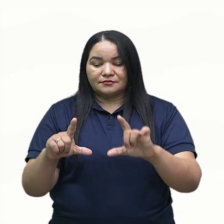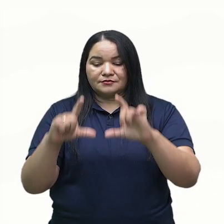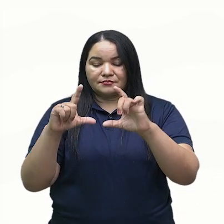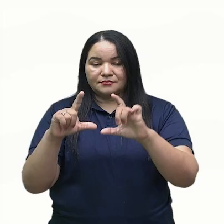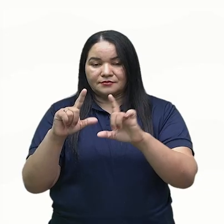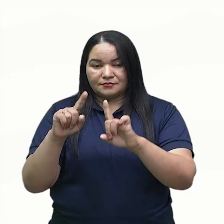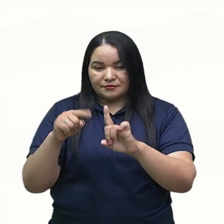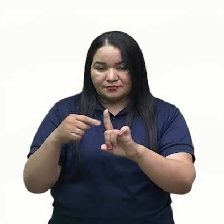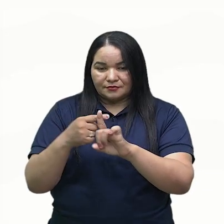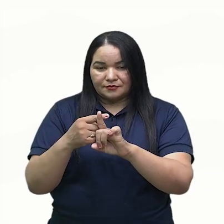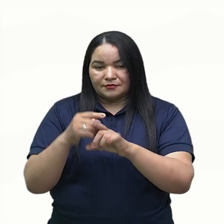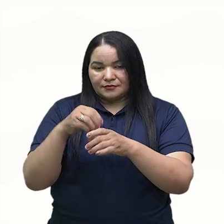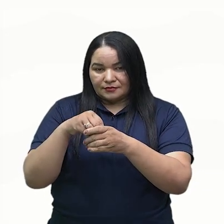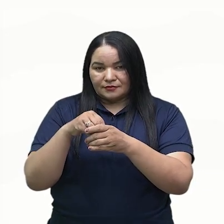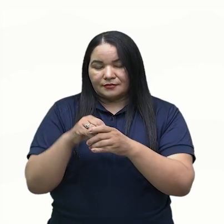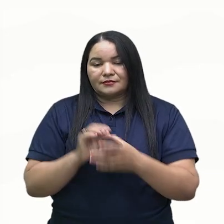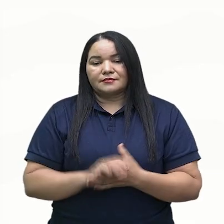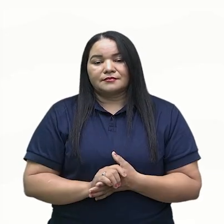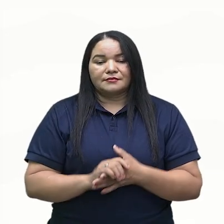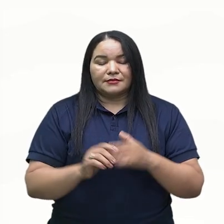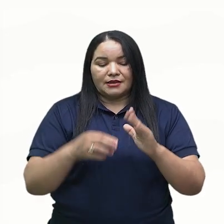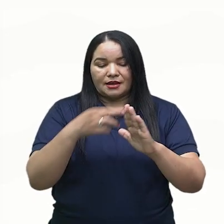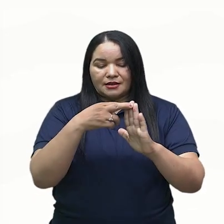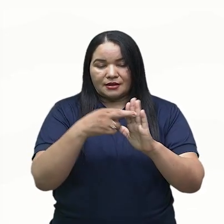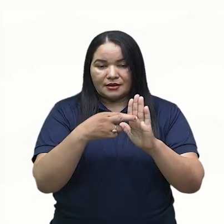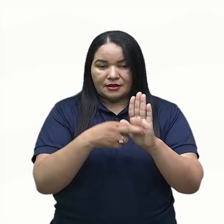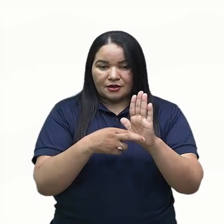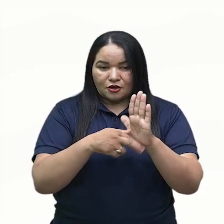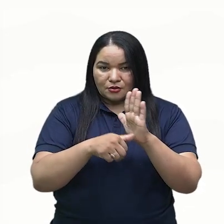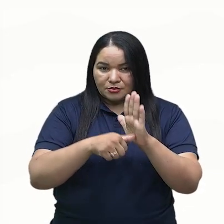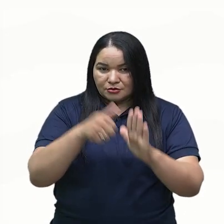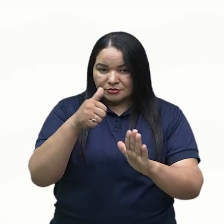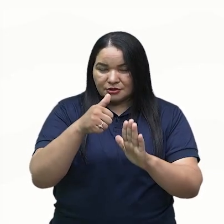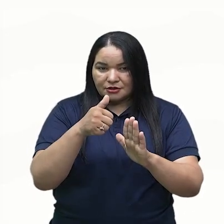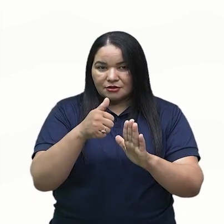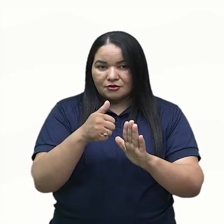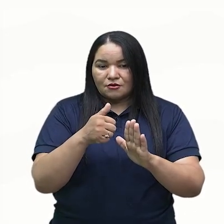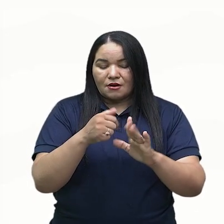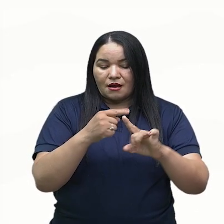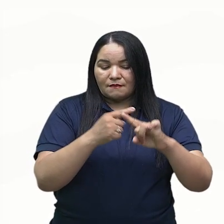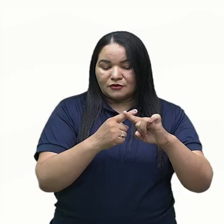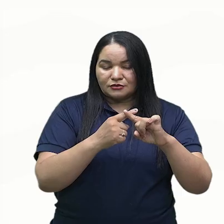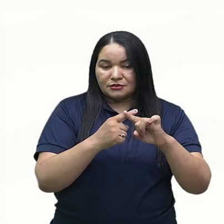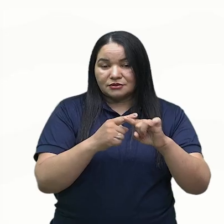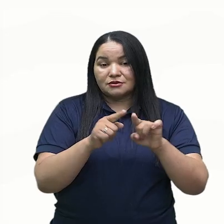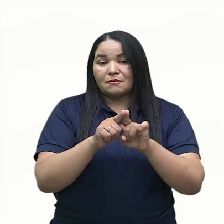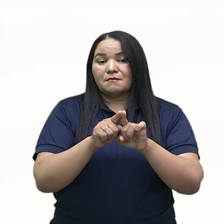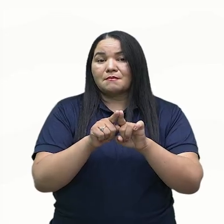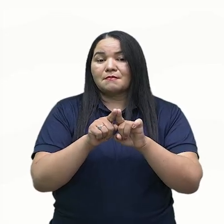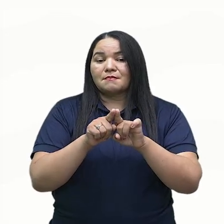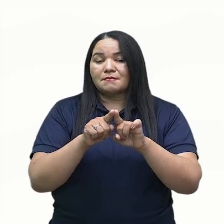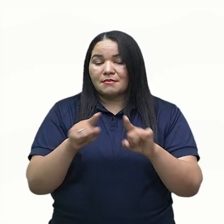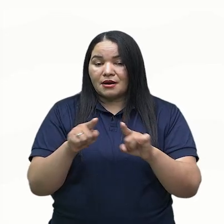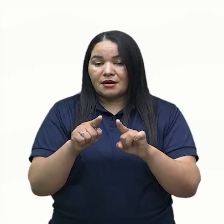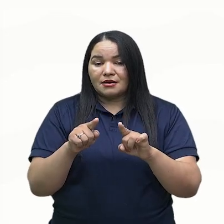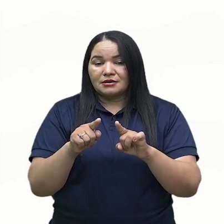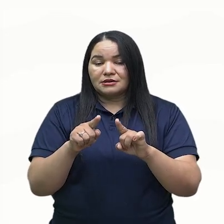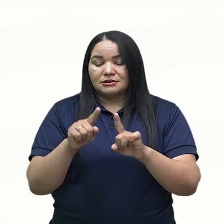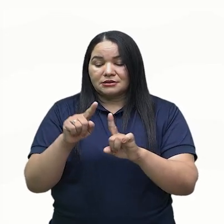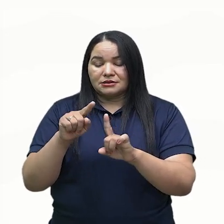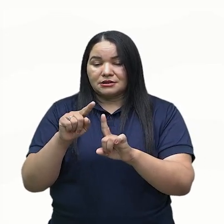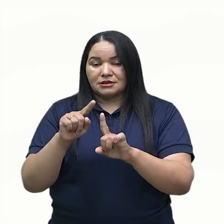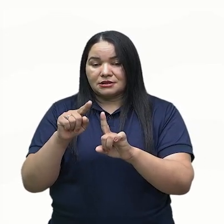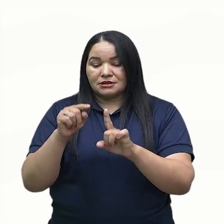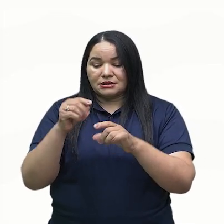adição. Pela regra, a gente deveria resolver primeiro a multiplicação. Porém, como essa